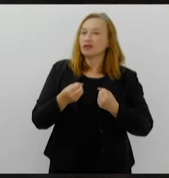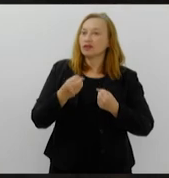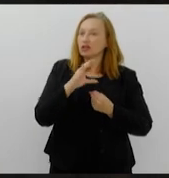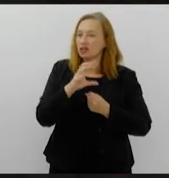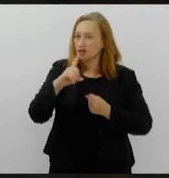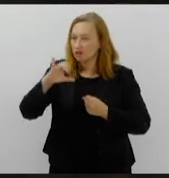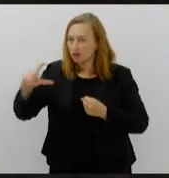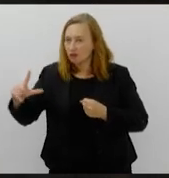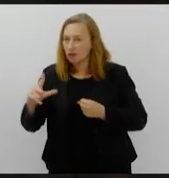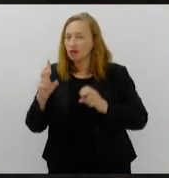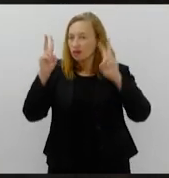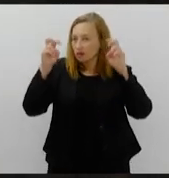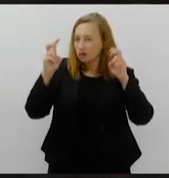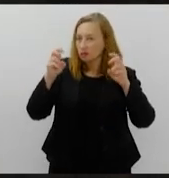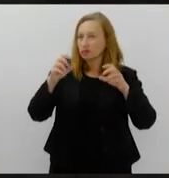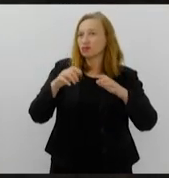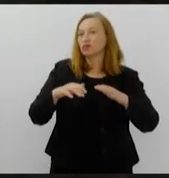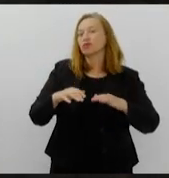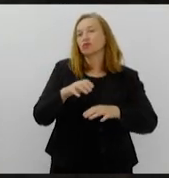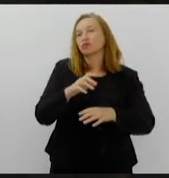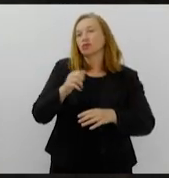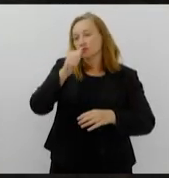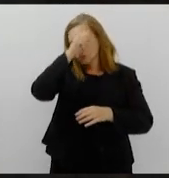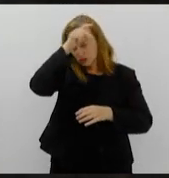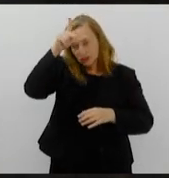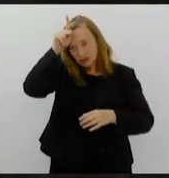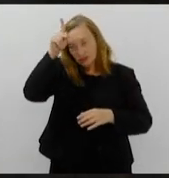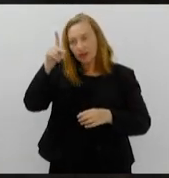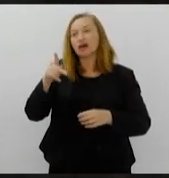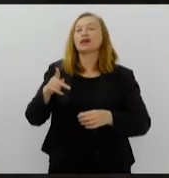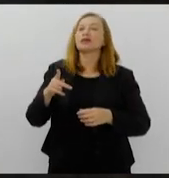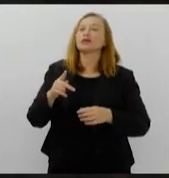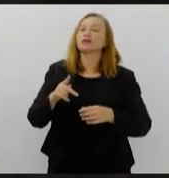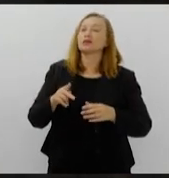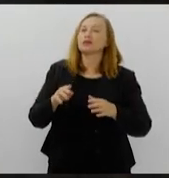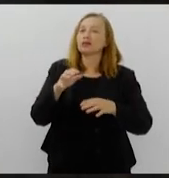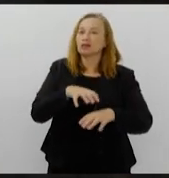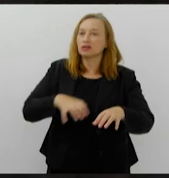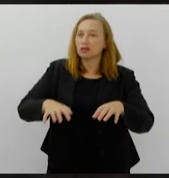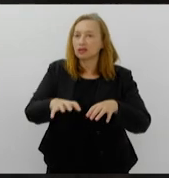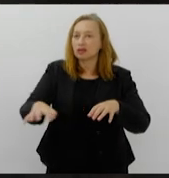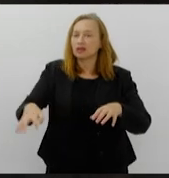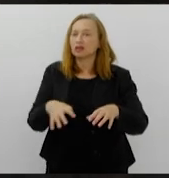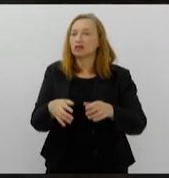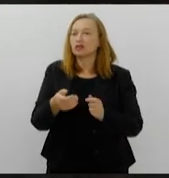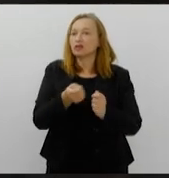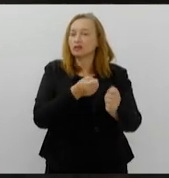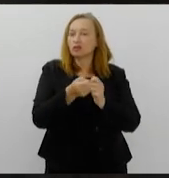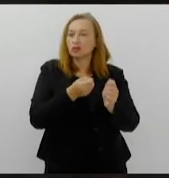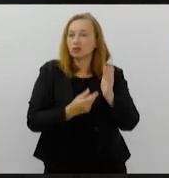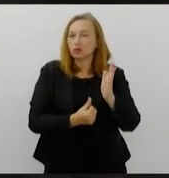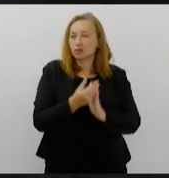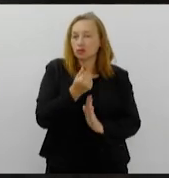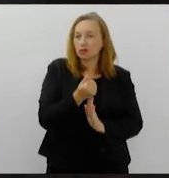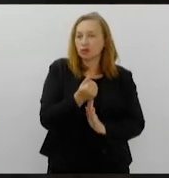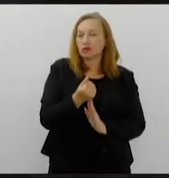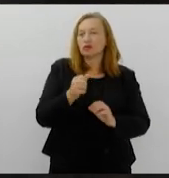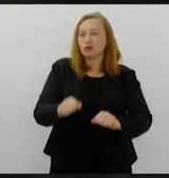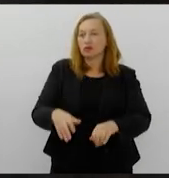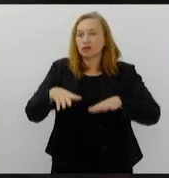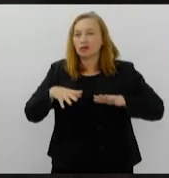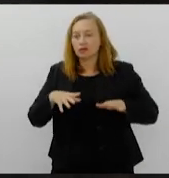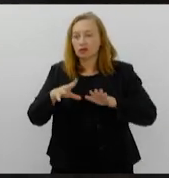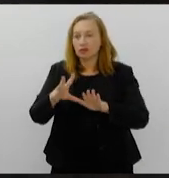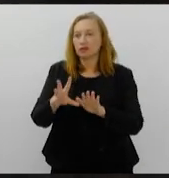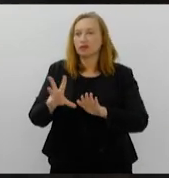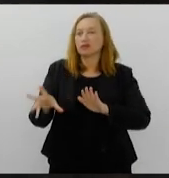municipais de desenvolvimento regional e de orçamento, finanças, fiscalização financeira e controle, as emendas de plenário. Para